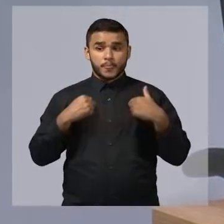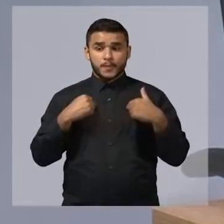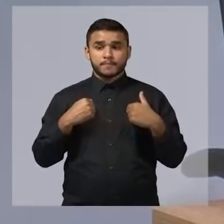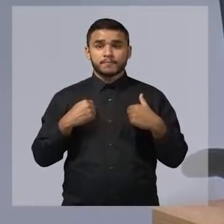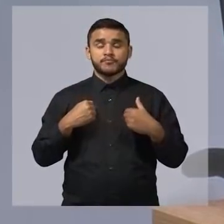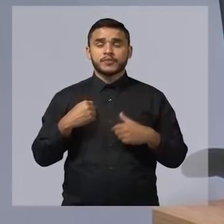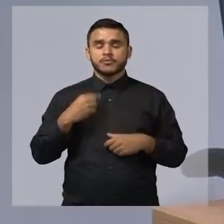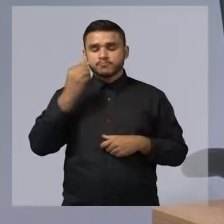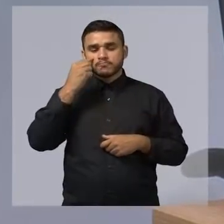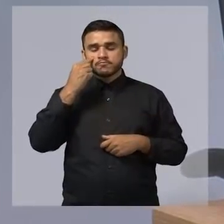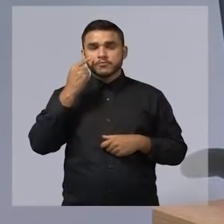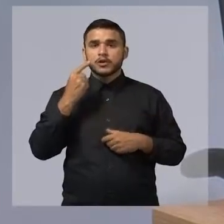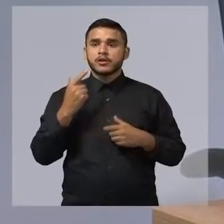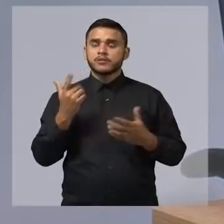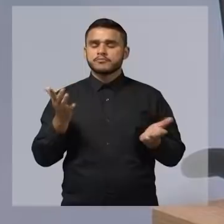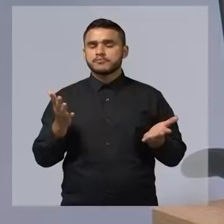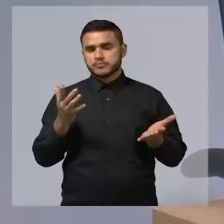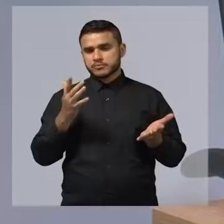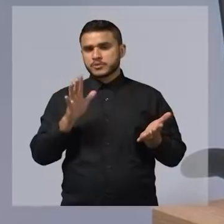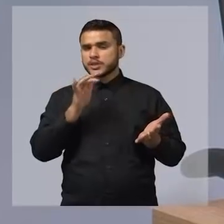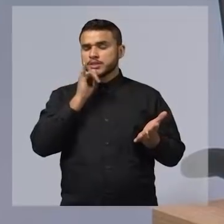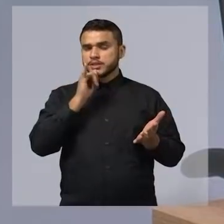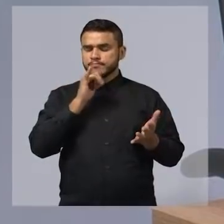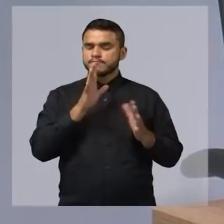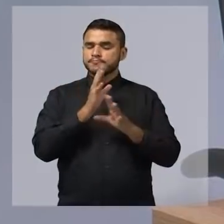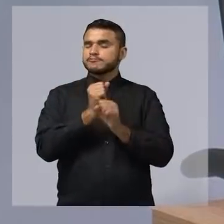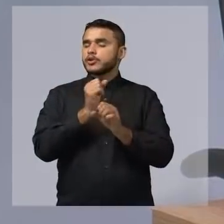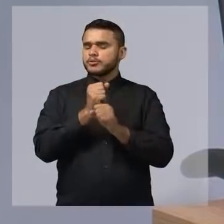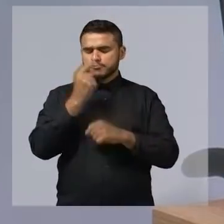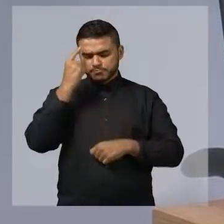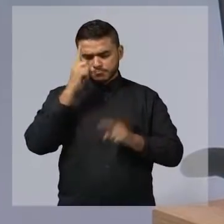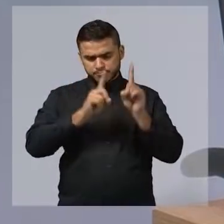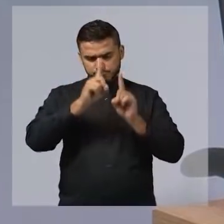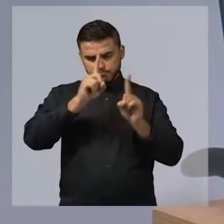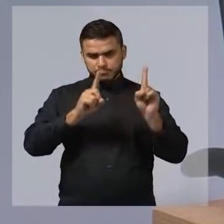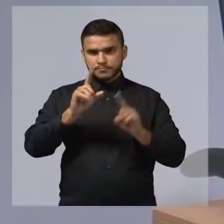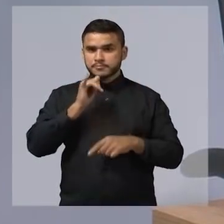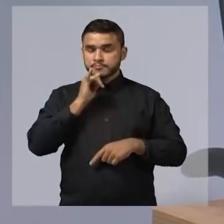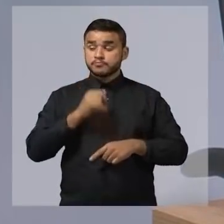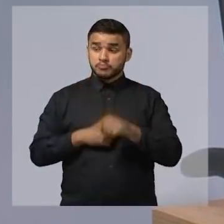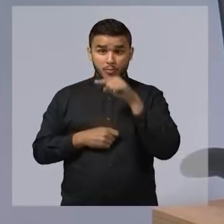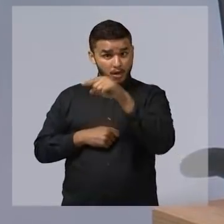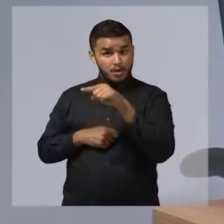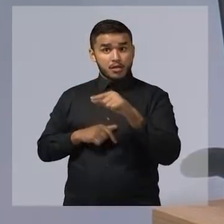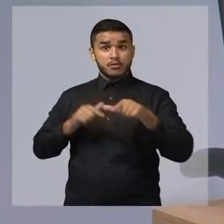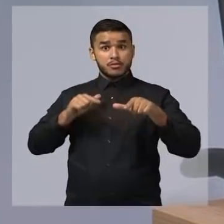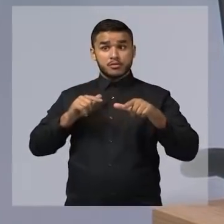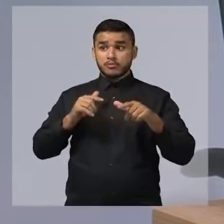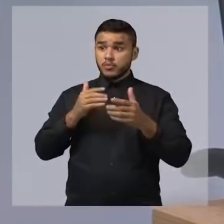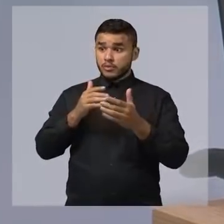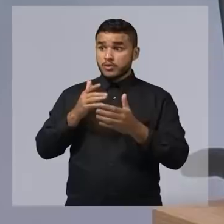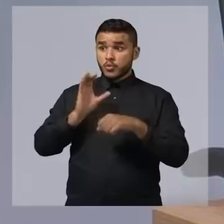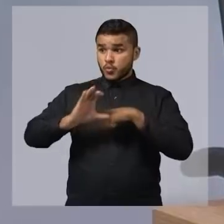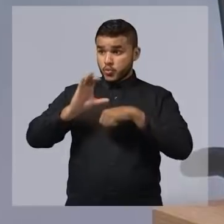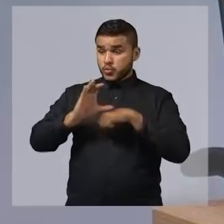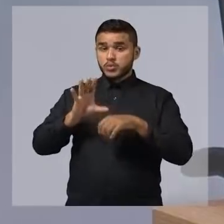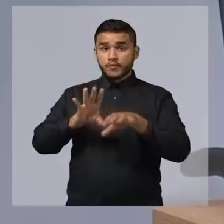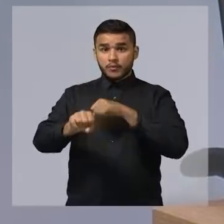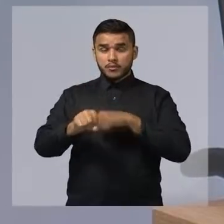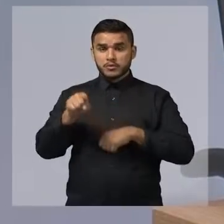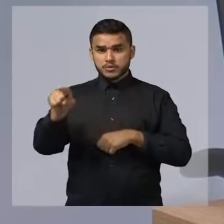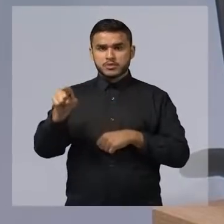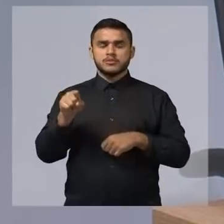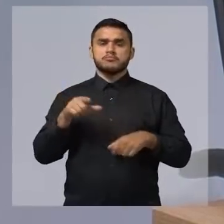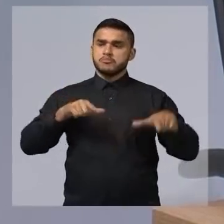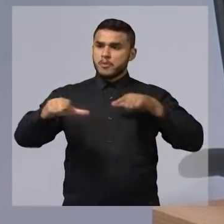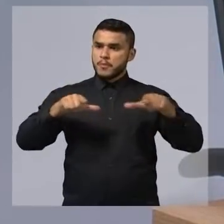muito com matemática. O que acontece? Por exemplo, se eu dou uma profissão para o preso, se ele começa a trabalhar, se ele vai pegar 10 anos, se ele vai remir 1/3 da